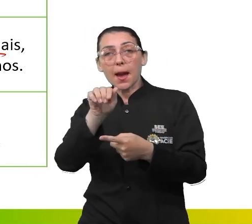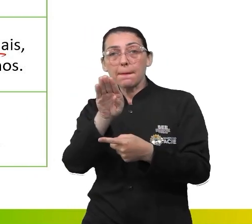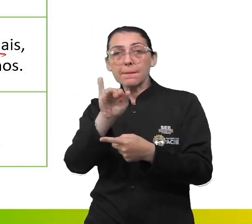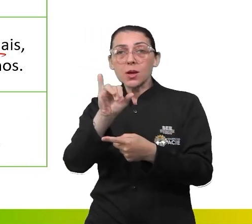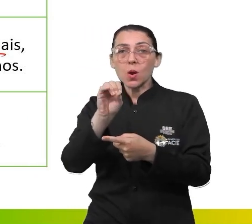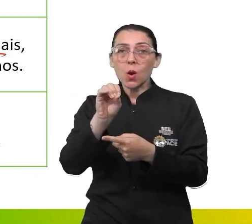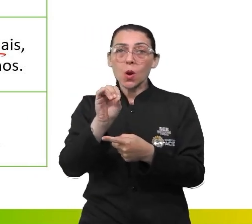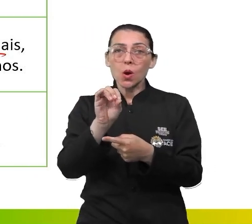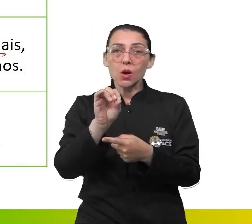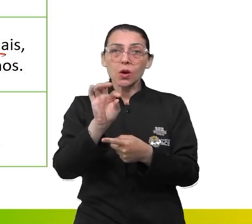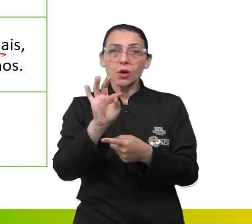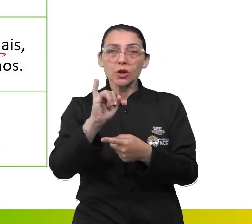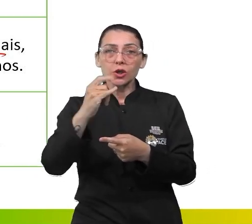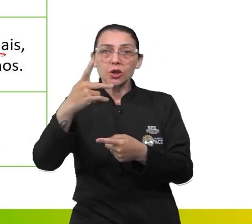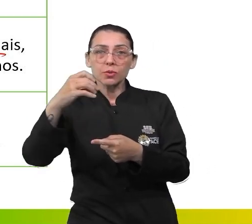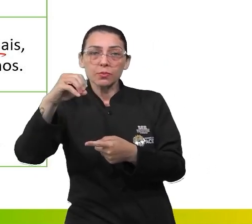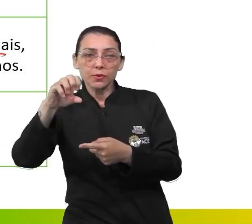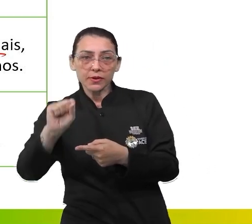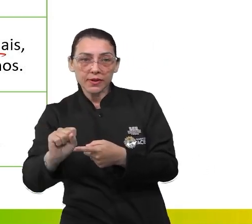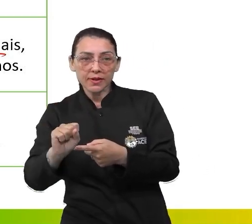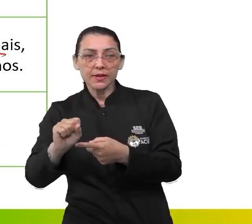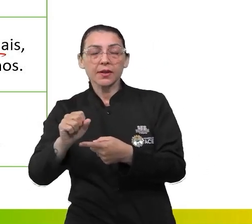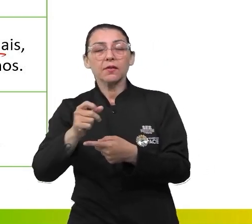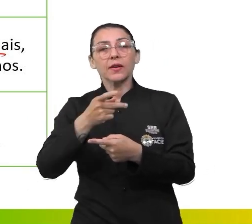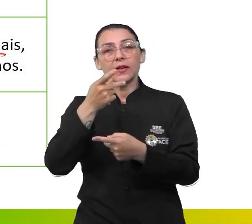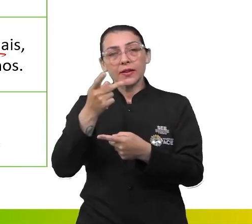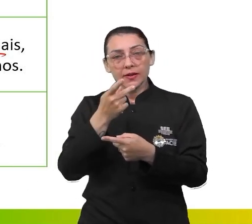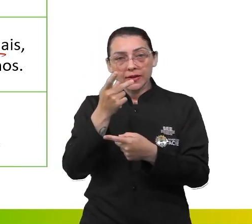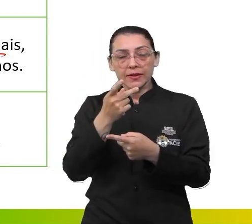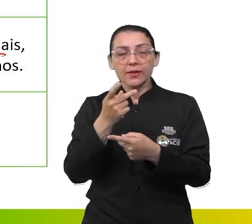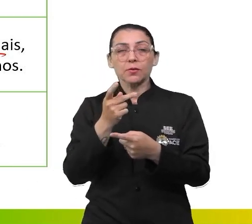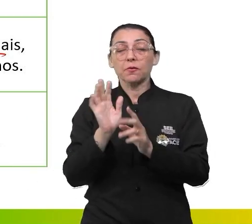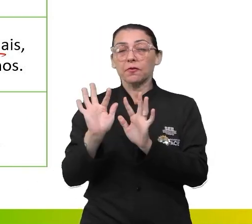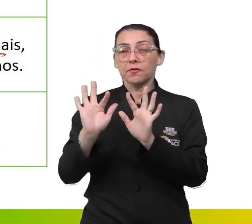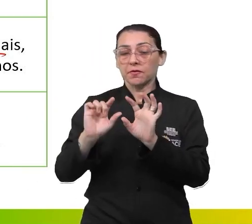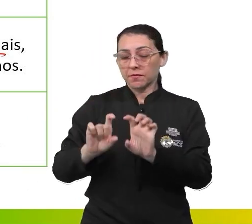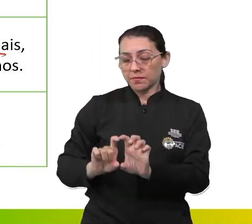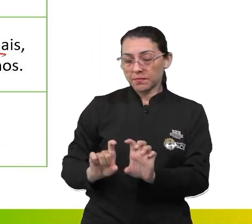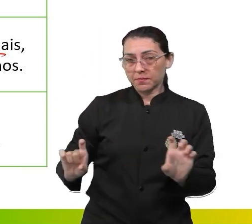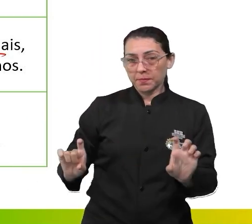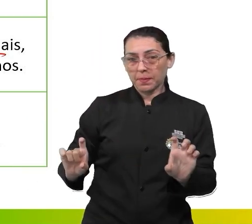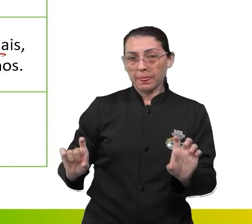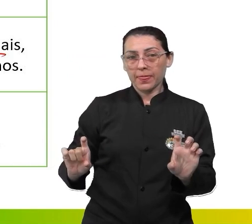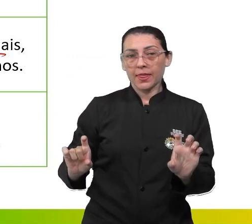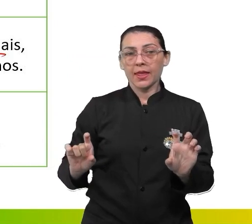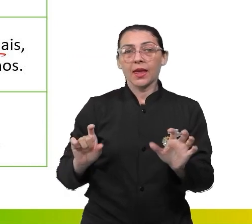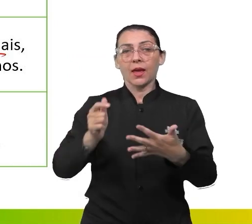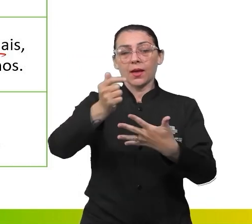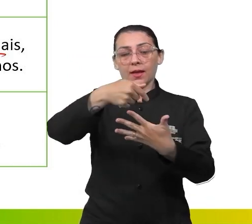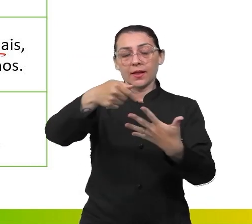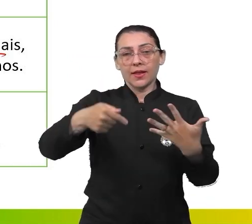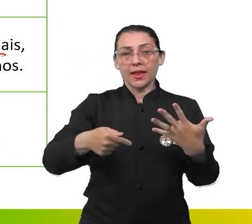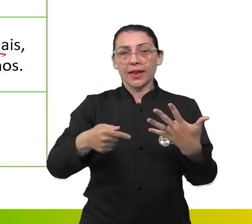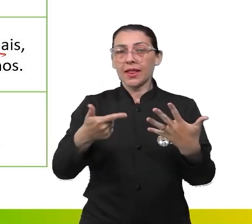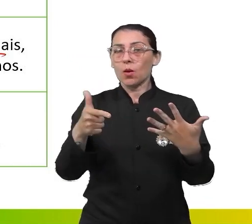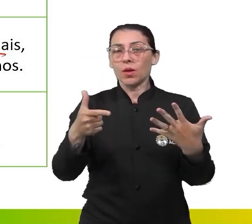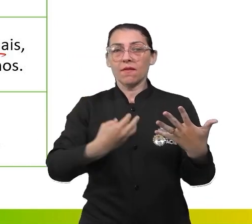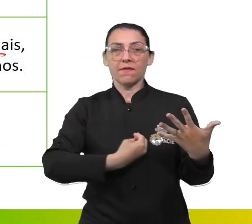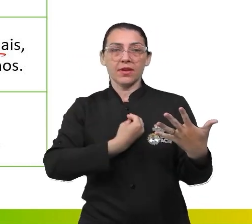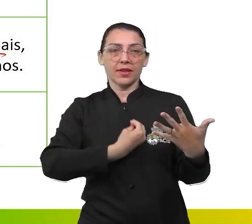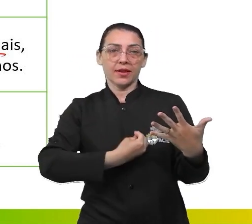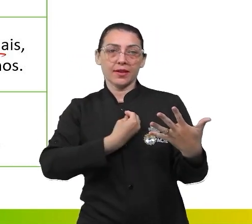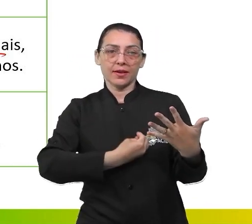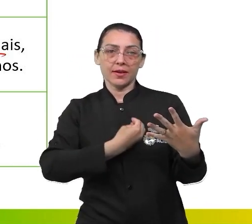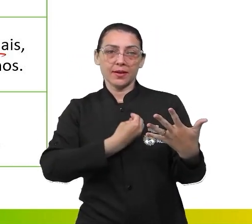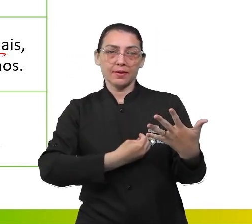abióticos? Os aspectos abióticos, conforme está aqui no finalzinho do quadro, são os elementos não vivos,